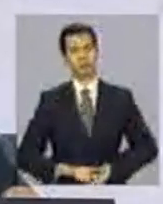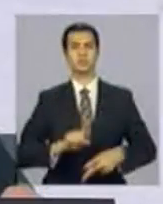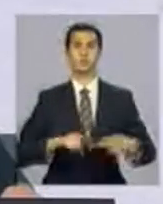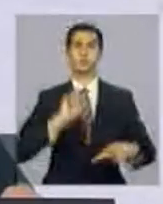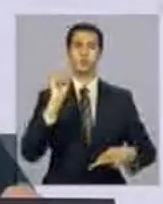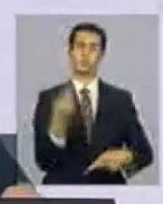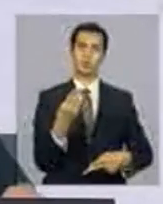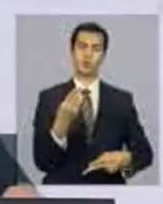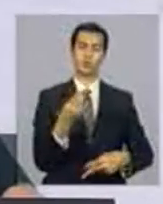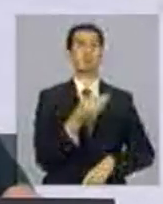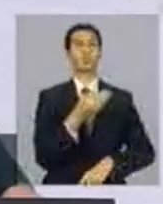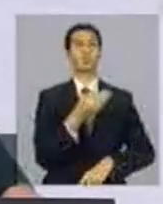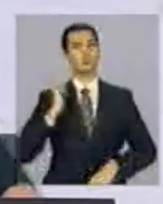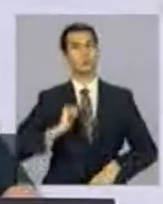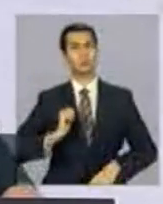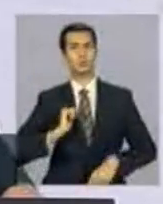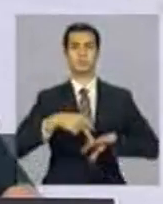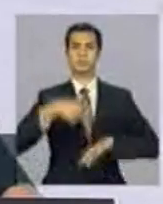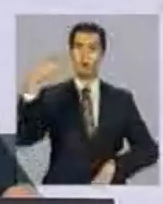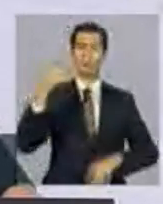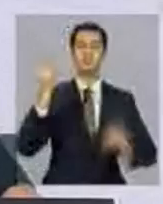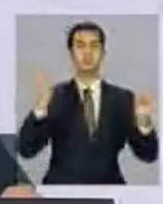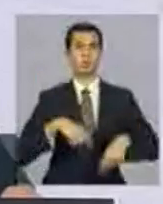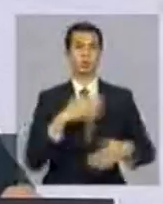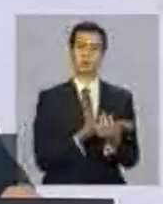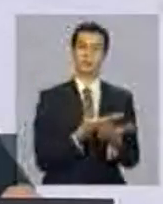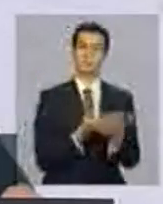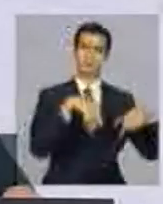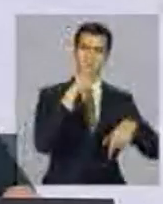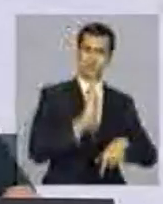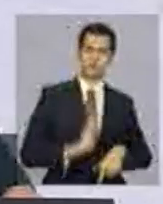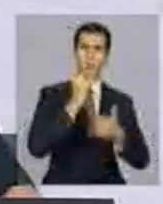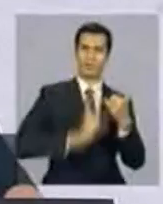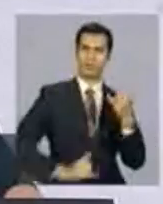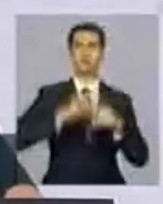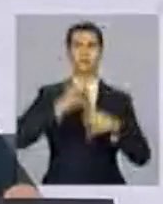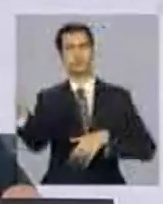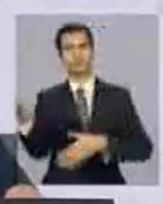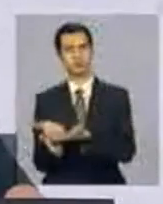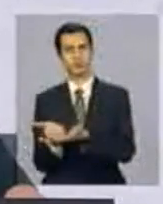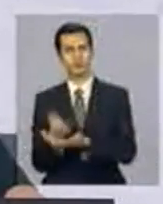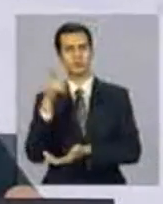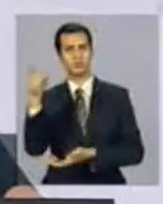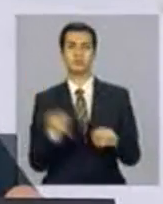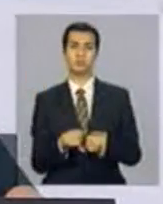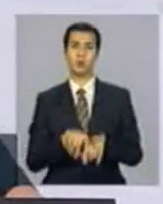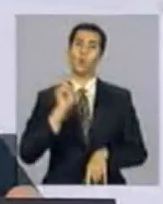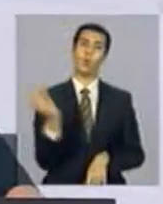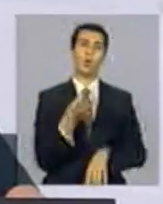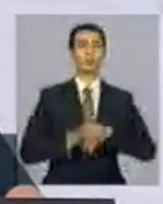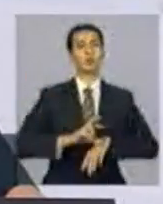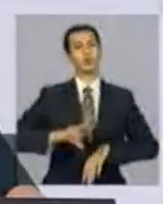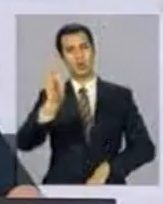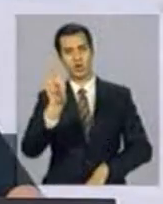ou as bolsas sanduíche da pós-graduação e cursos integrais de doutorado, bem